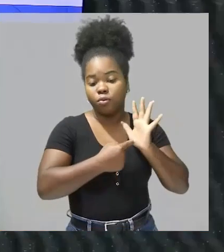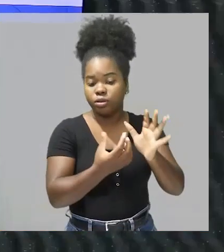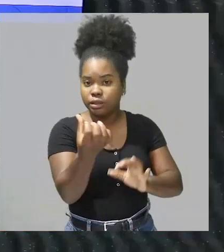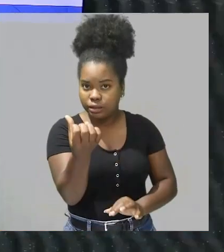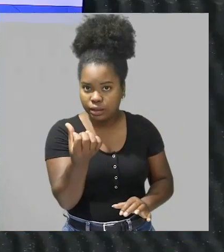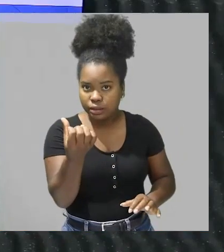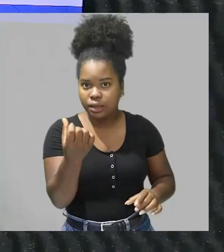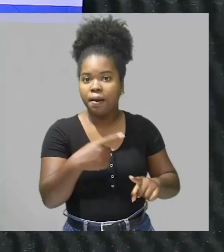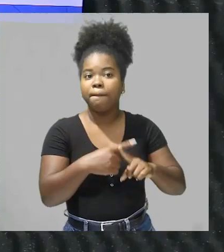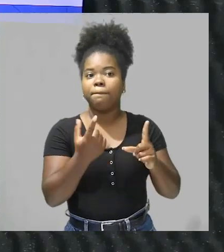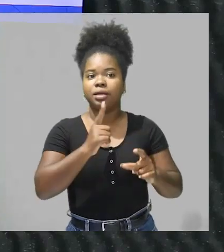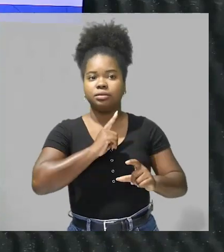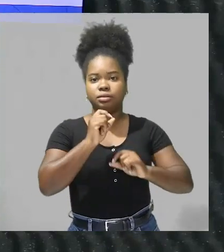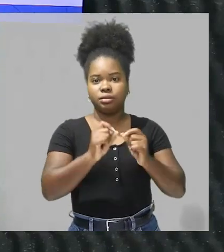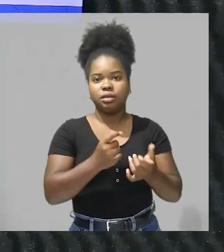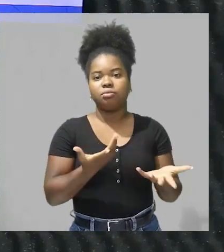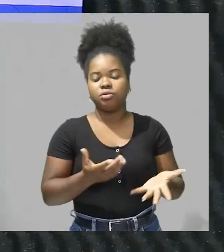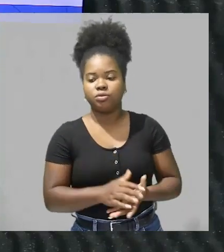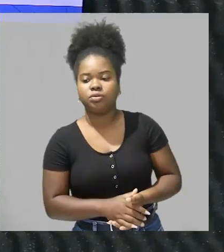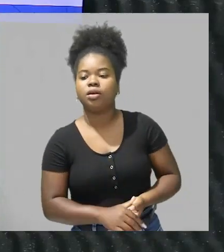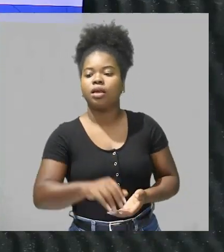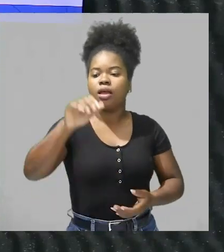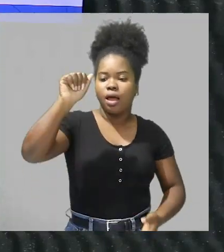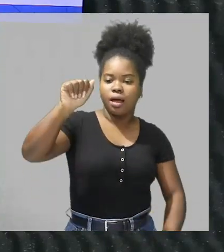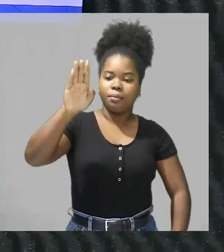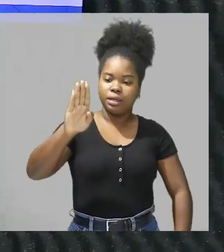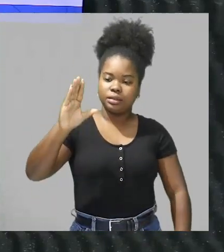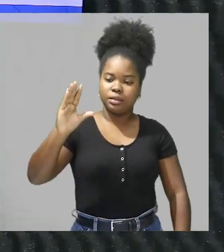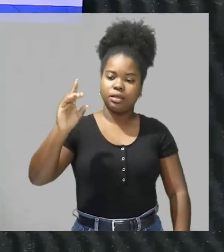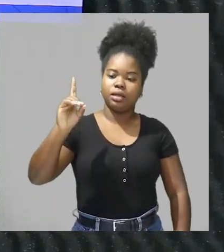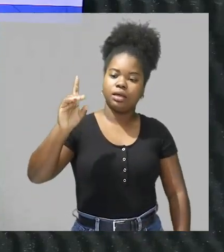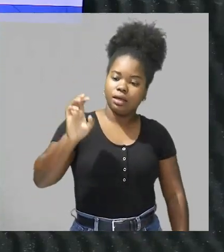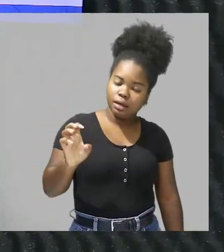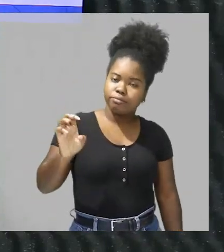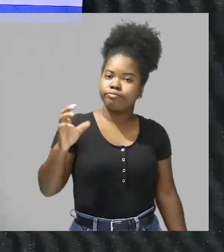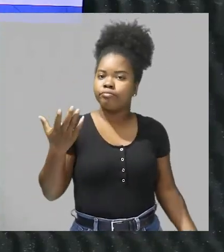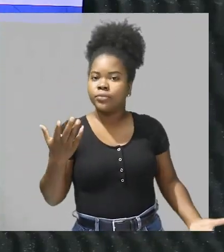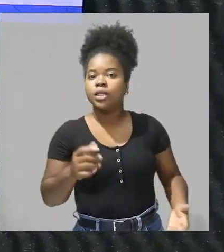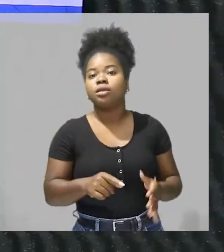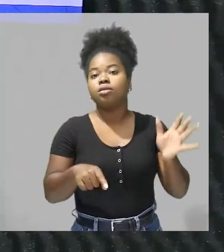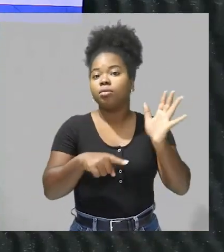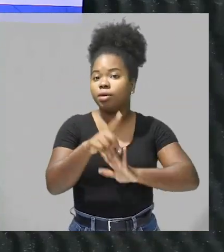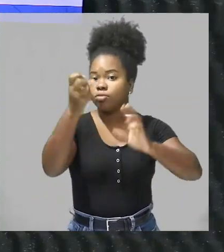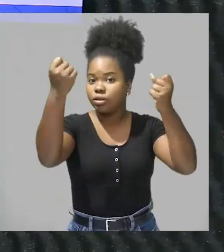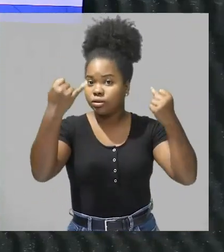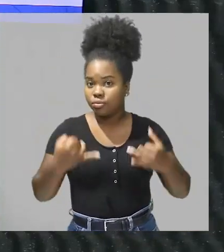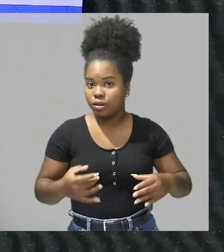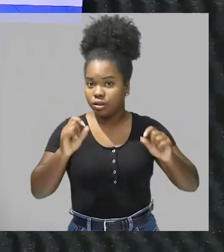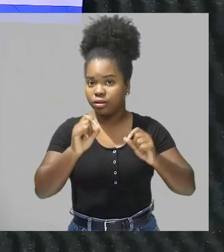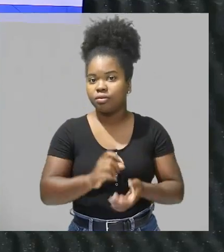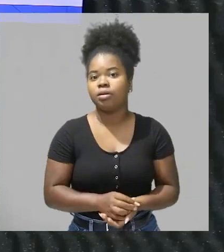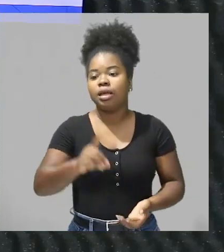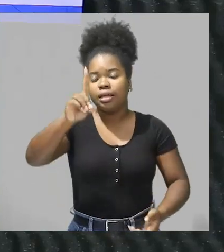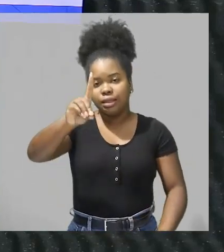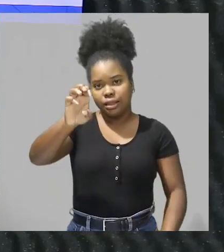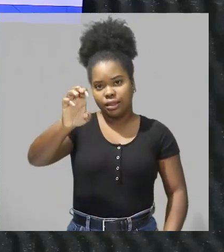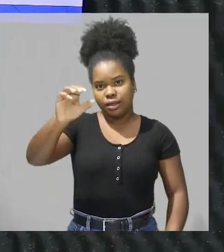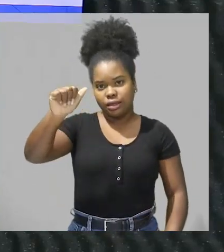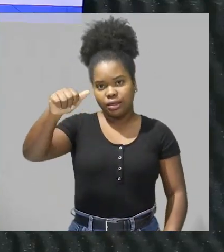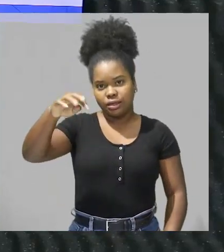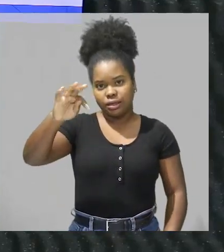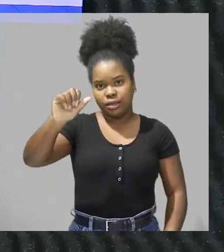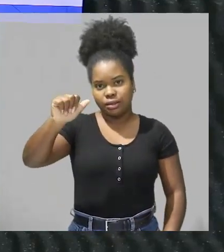ó um dois três cinco e seis então a questão na fala de ó decanta-se